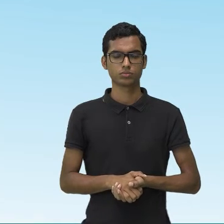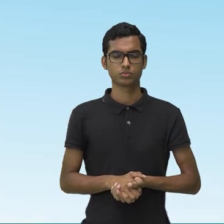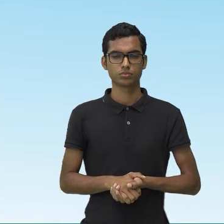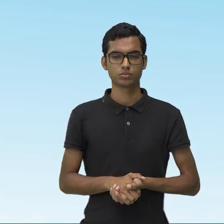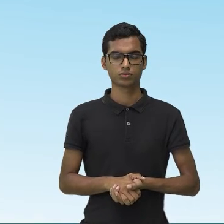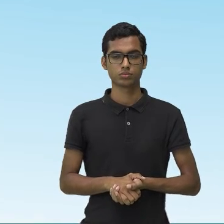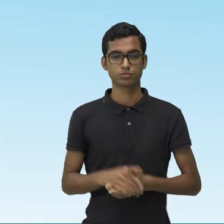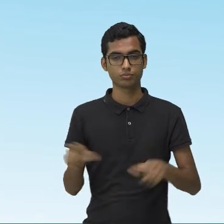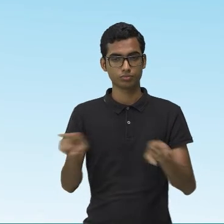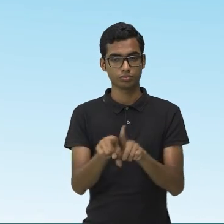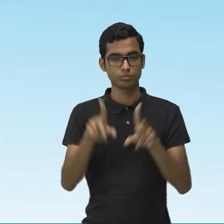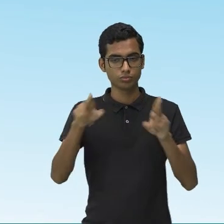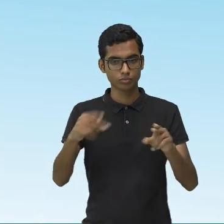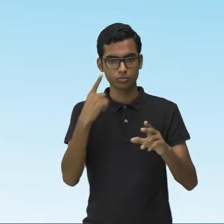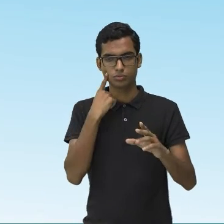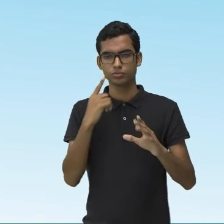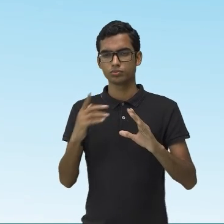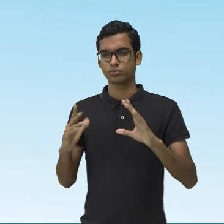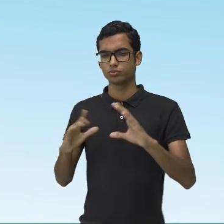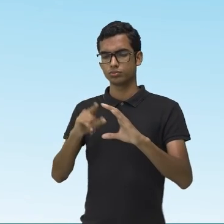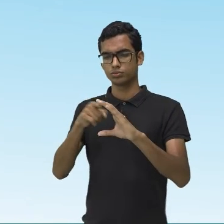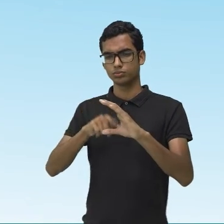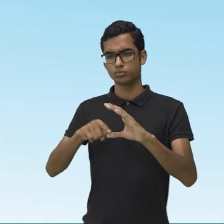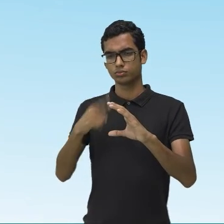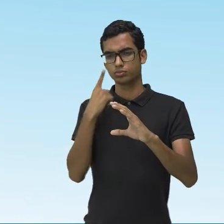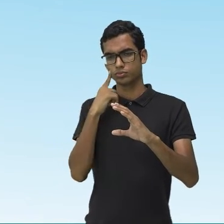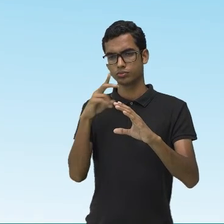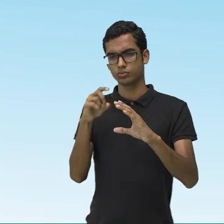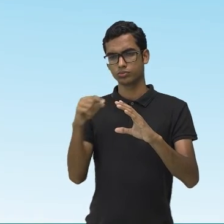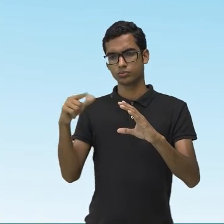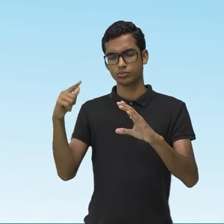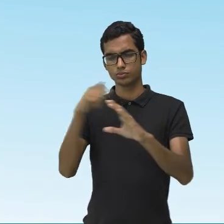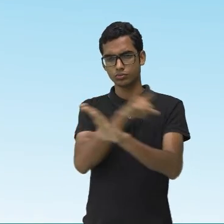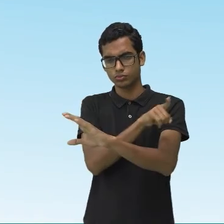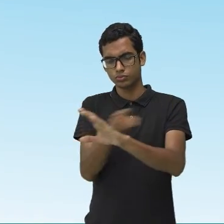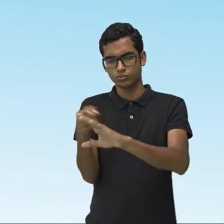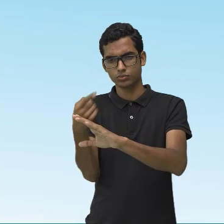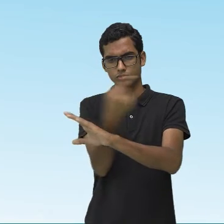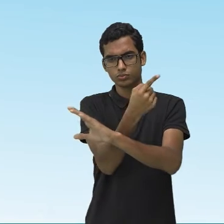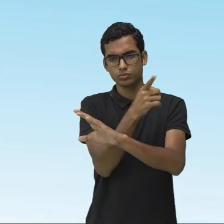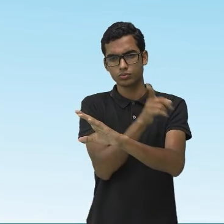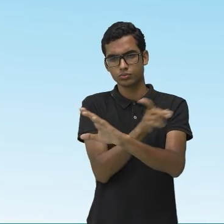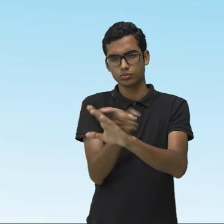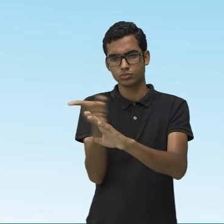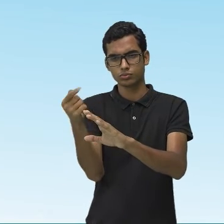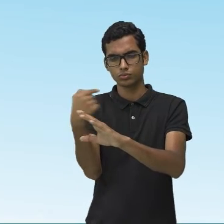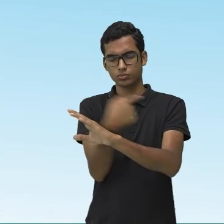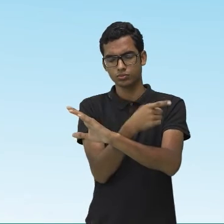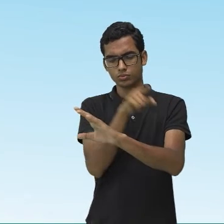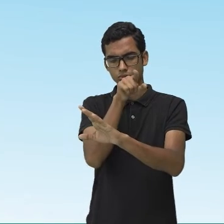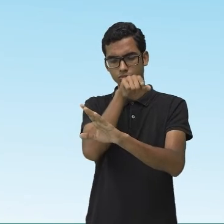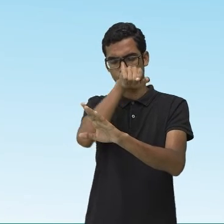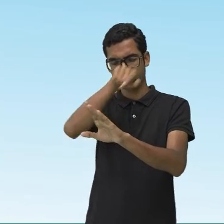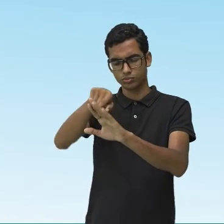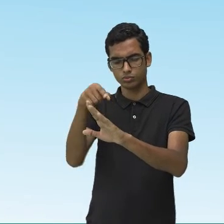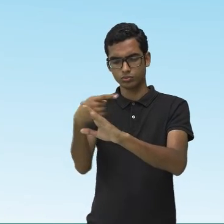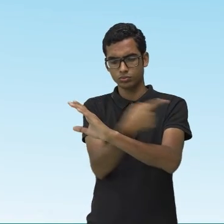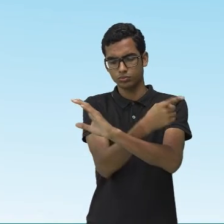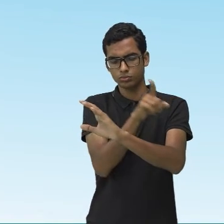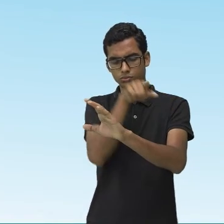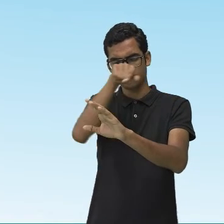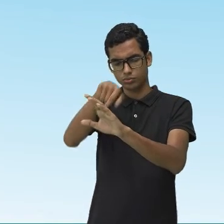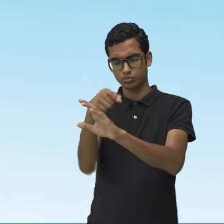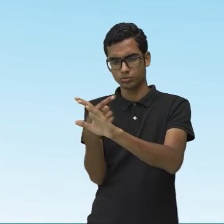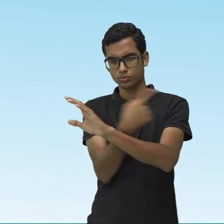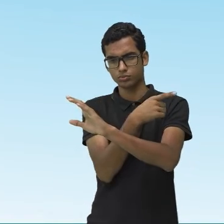Aí está o mesmo espelho, um espelho convexo. E aí olha só, esse raio que incidiu, ele tem a direção do foco, ó. Todos